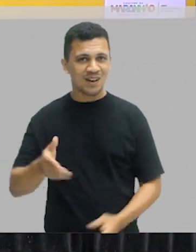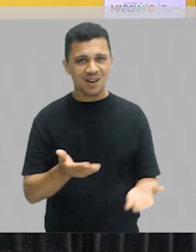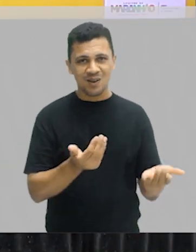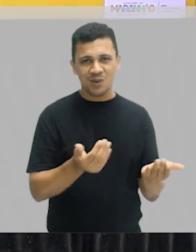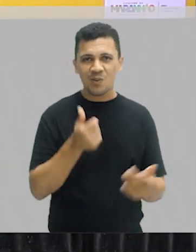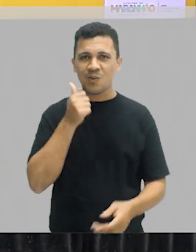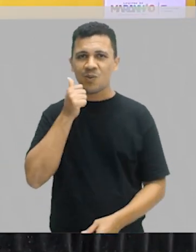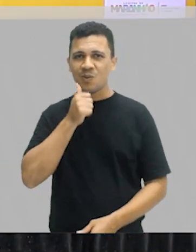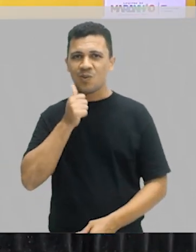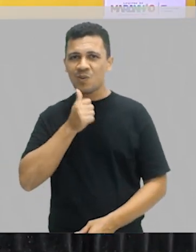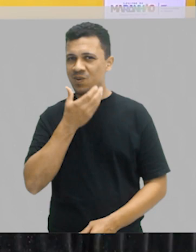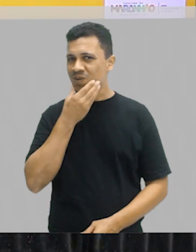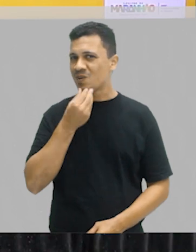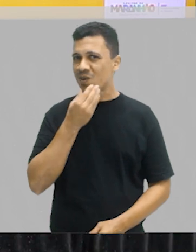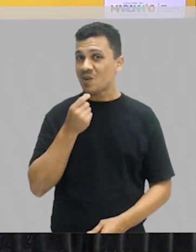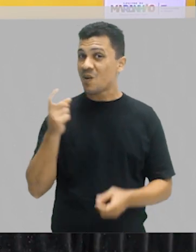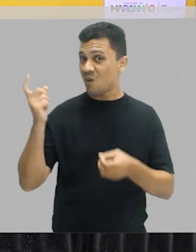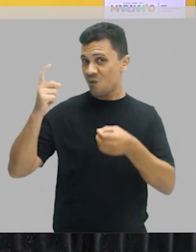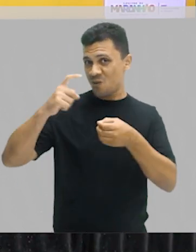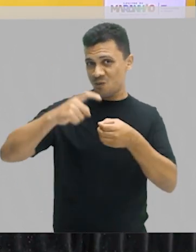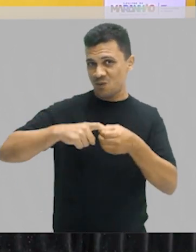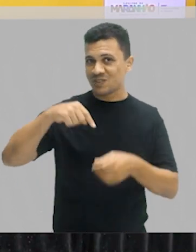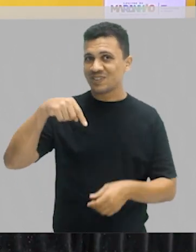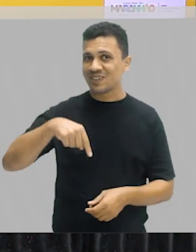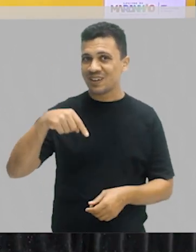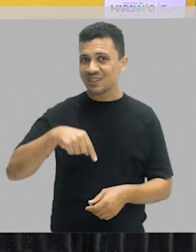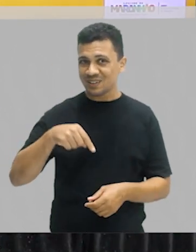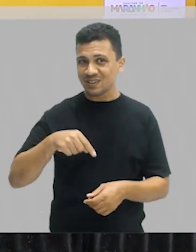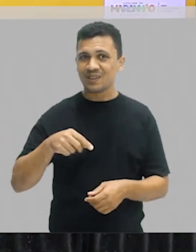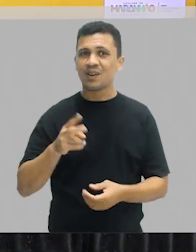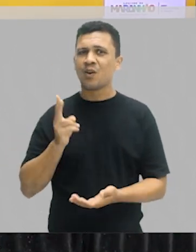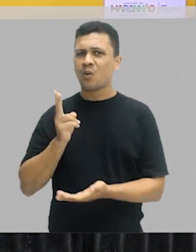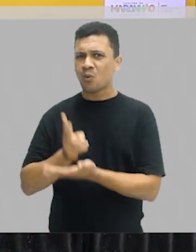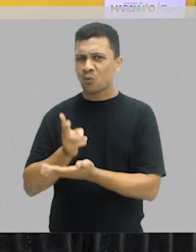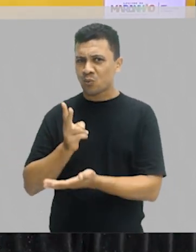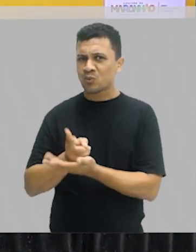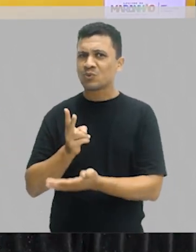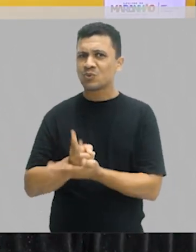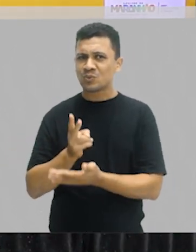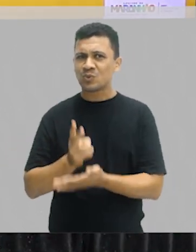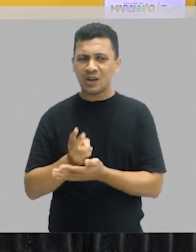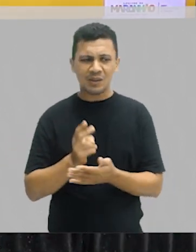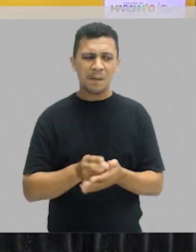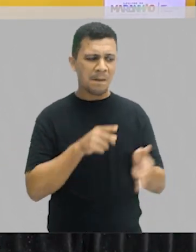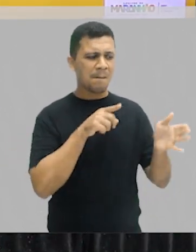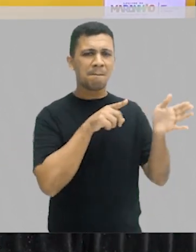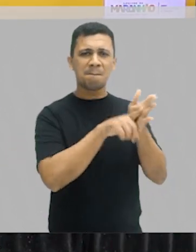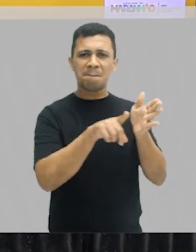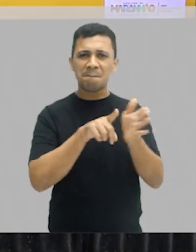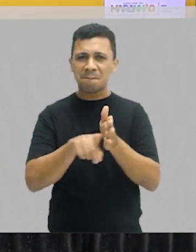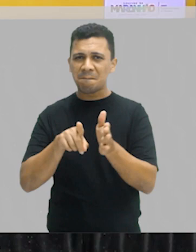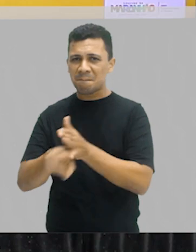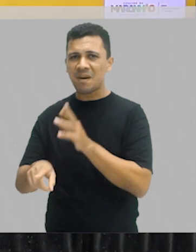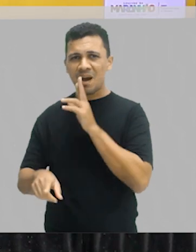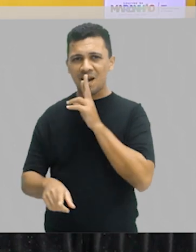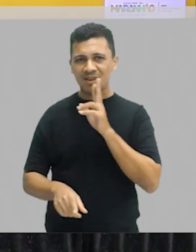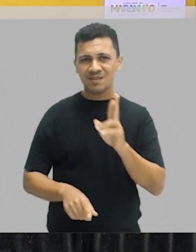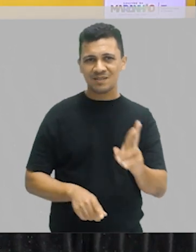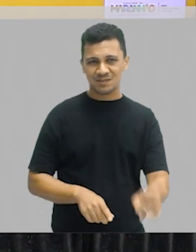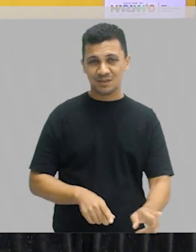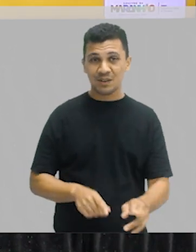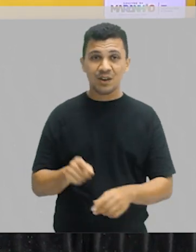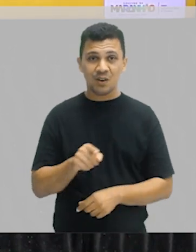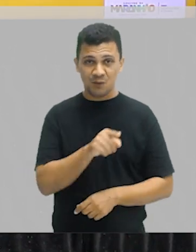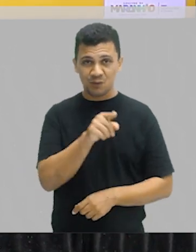chicos e chicas, estamos de volta aqui para dar continuidade à nossa sequência de resolução de questões para